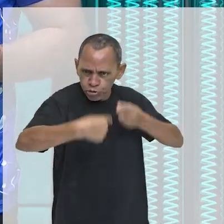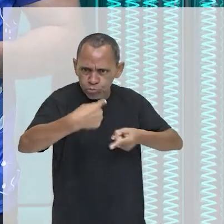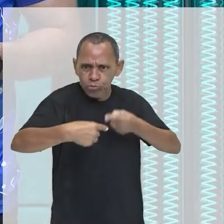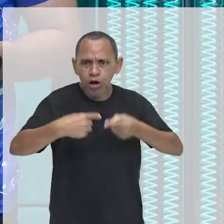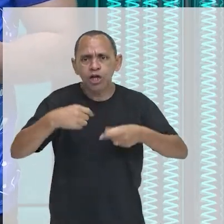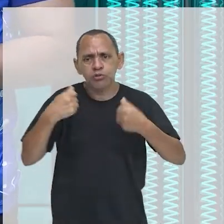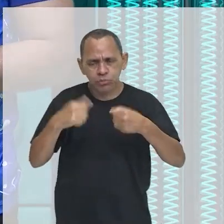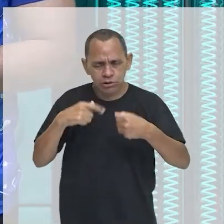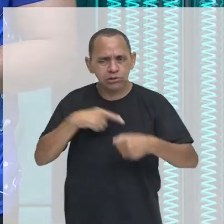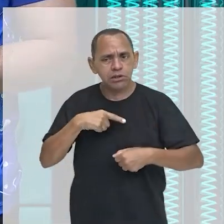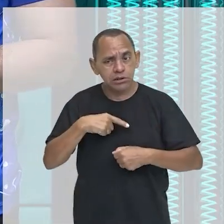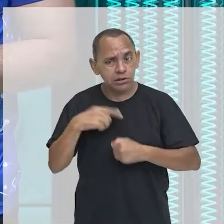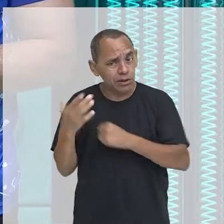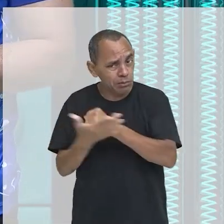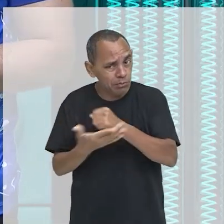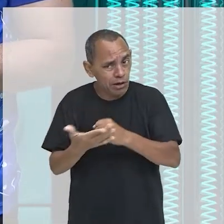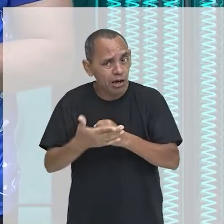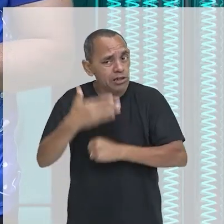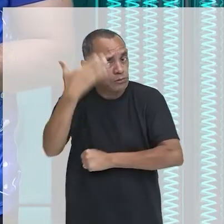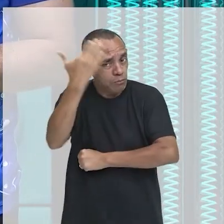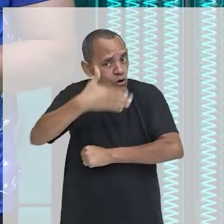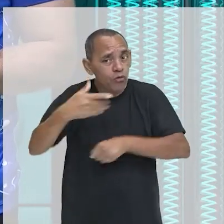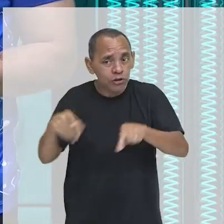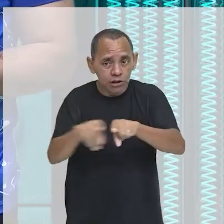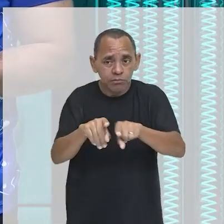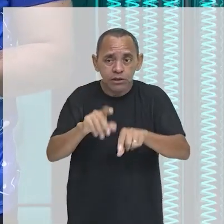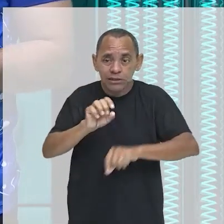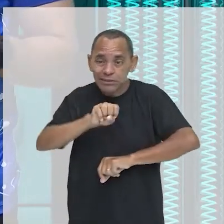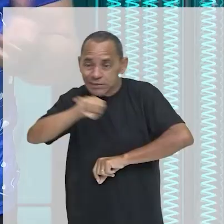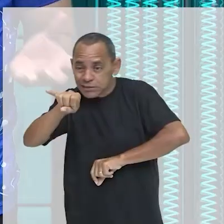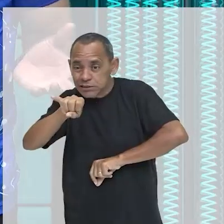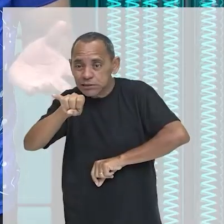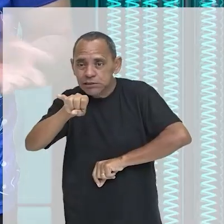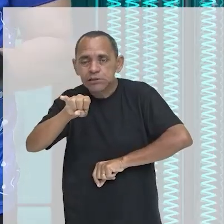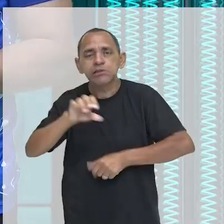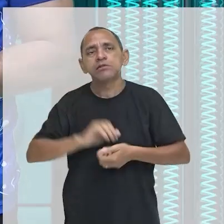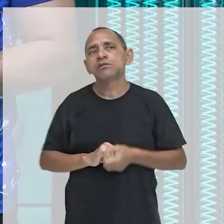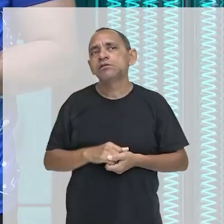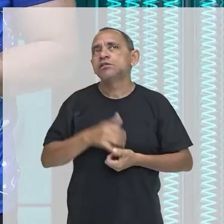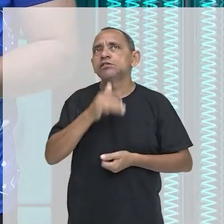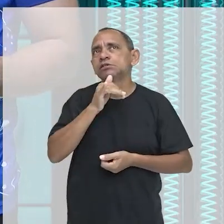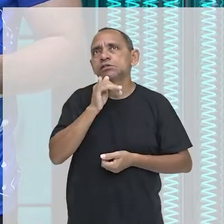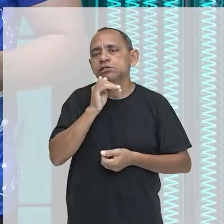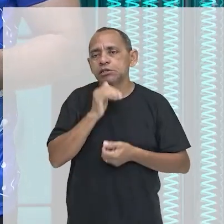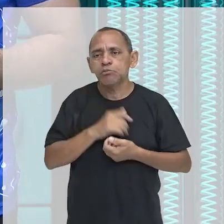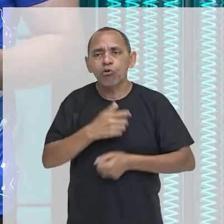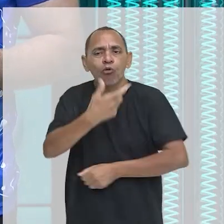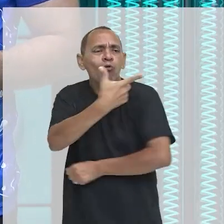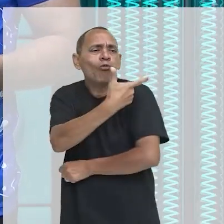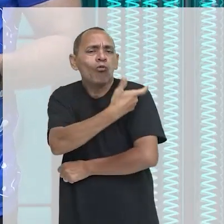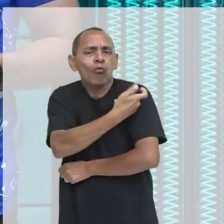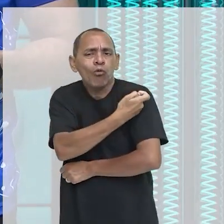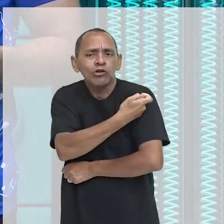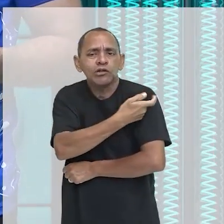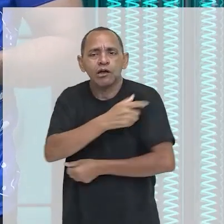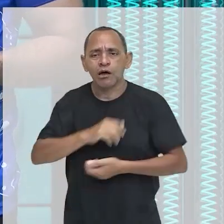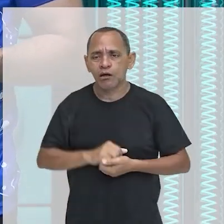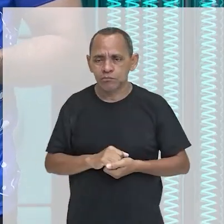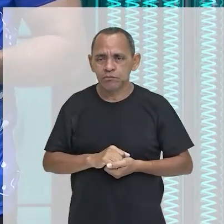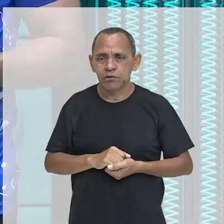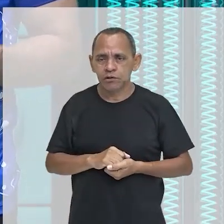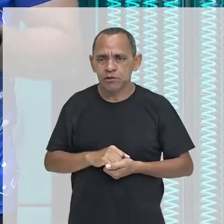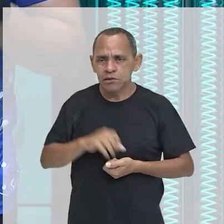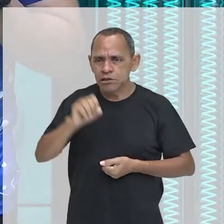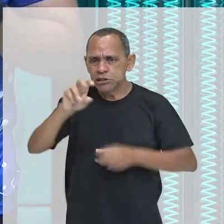são extremamente importantes. Por exemplo, quando você vai falar sobre vacinação, por exemplo. Quando você vai argumentar, é importante que você